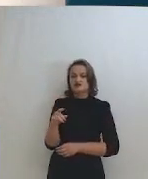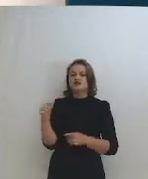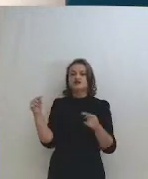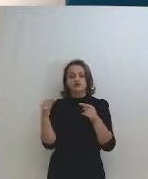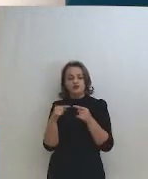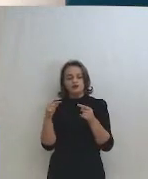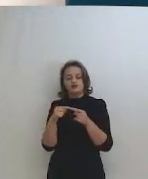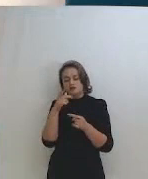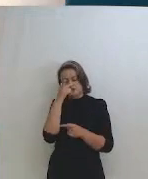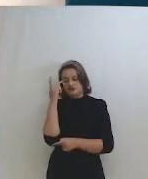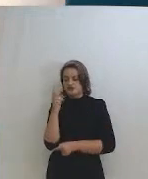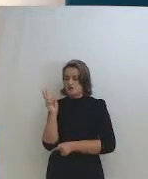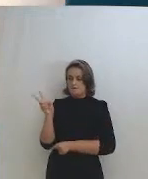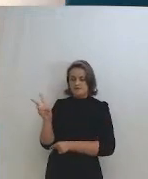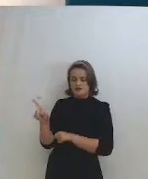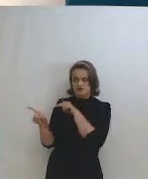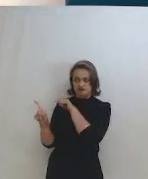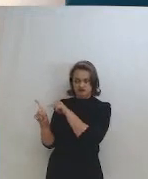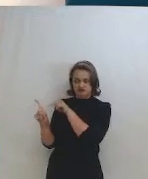aqui recorrente,